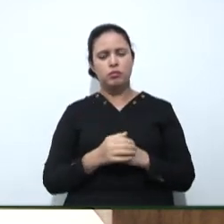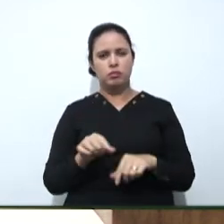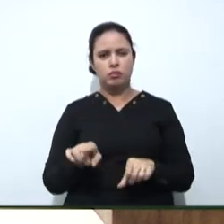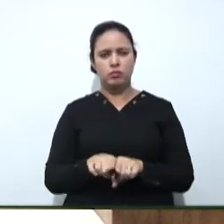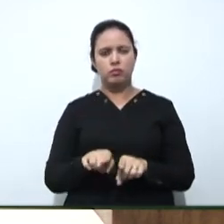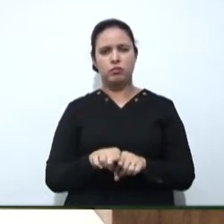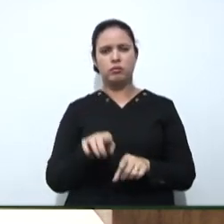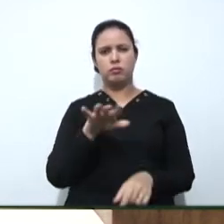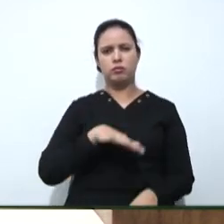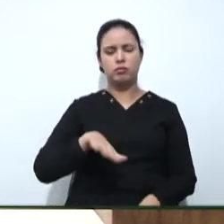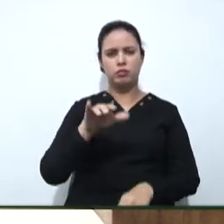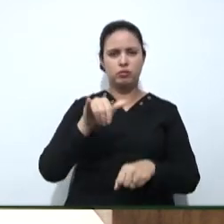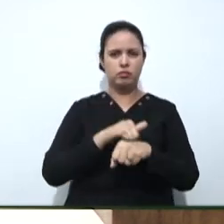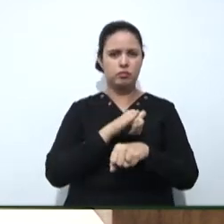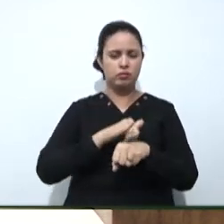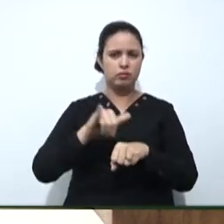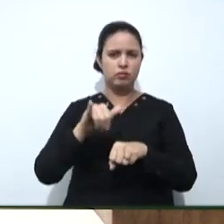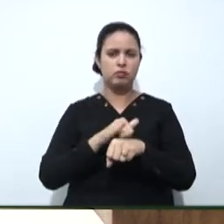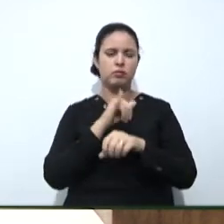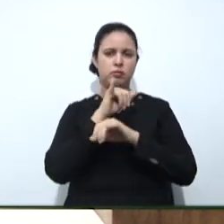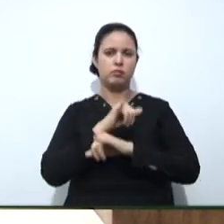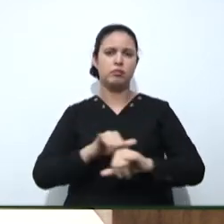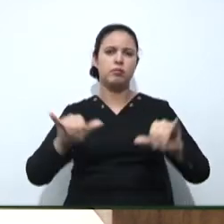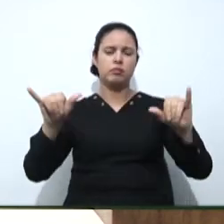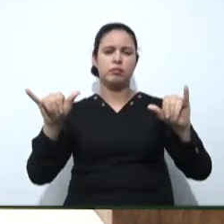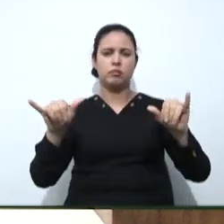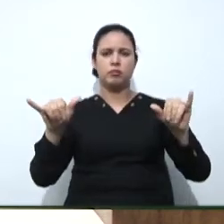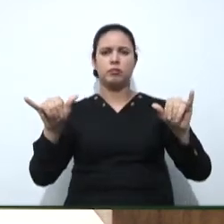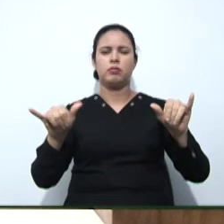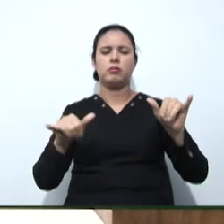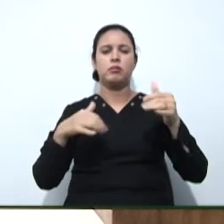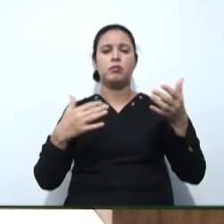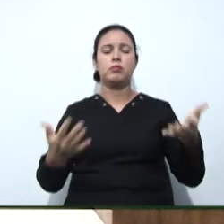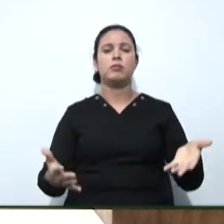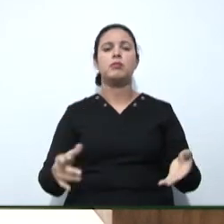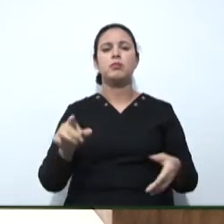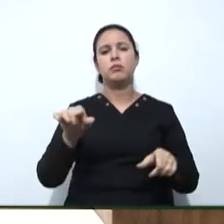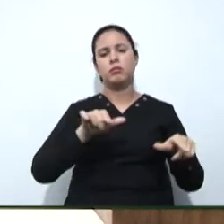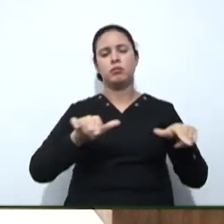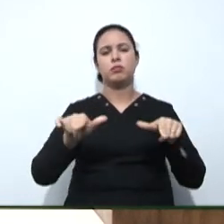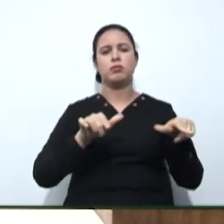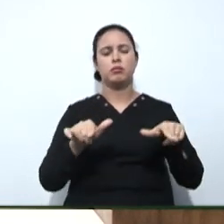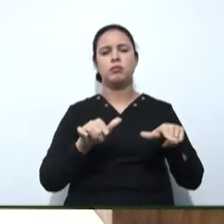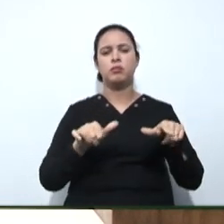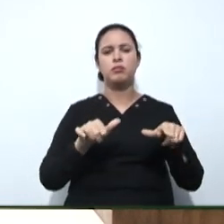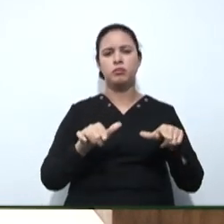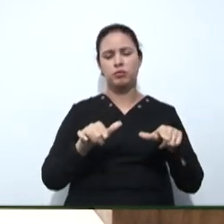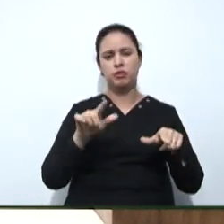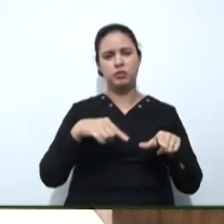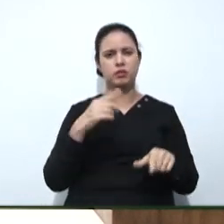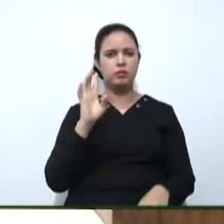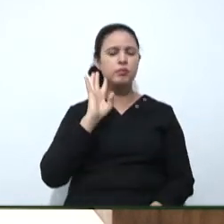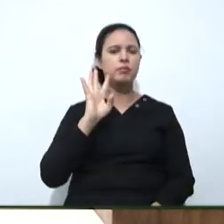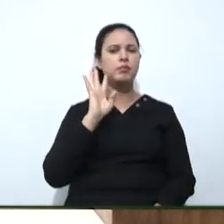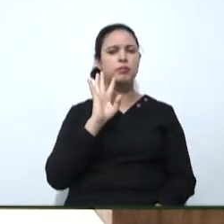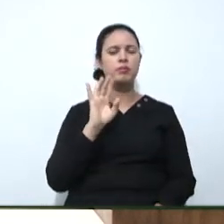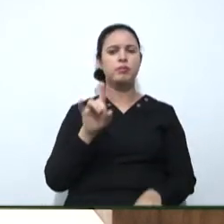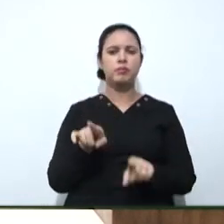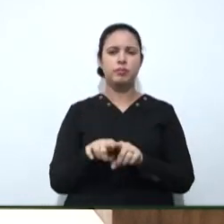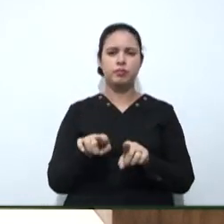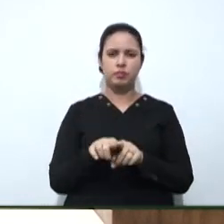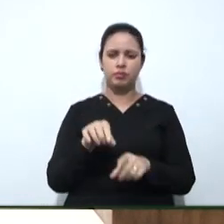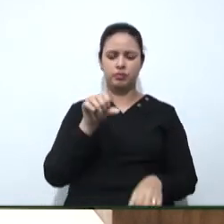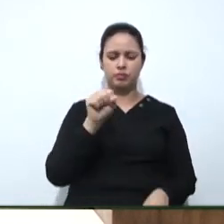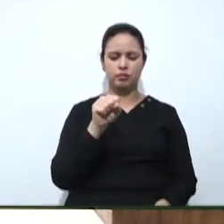área estratégica, de marketing, não é? Então o trabalho do SEBRAE é bem bacana nesse sentido. O SENAR, ele vai trabalhar